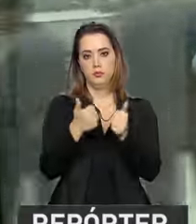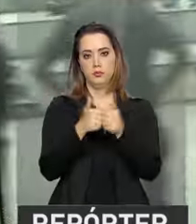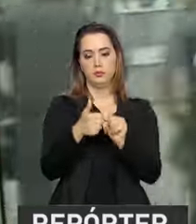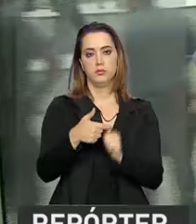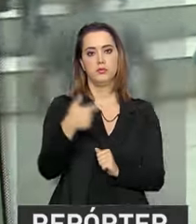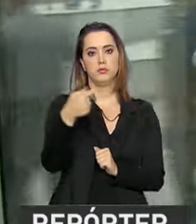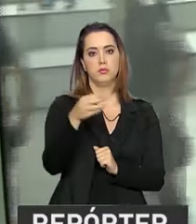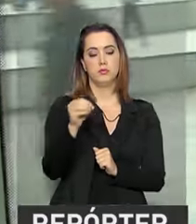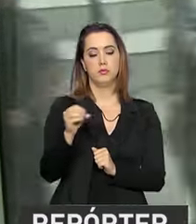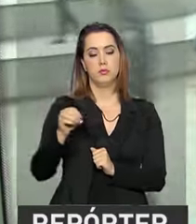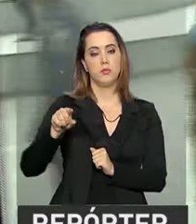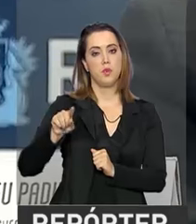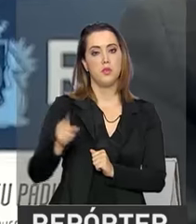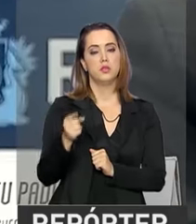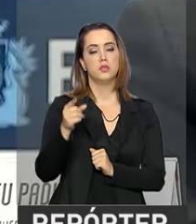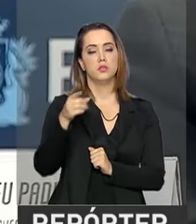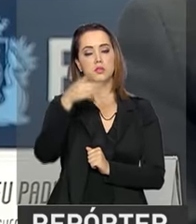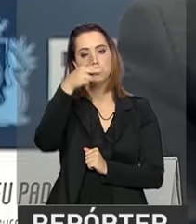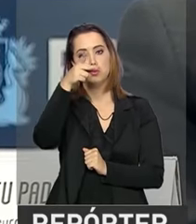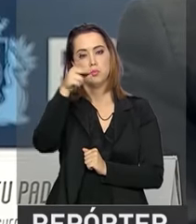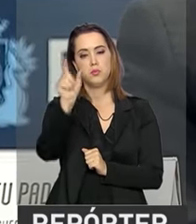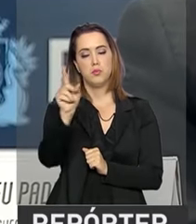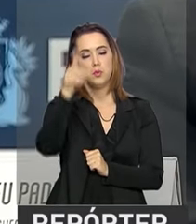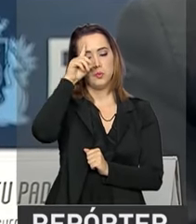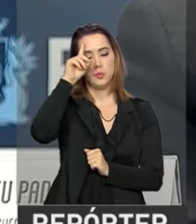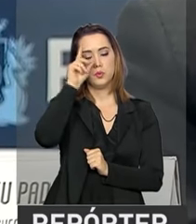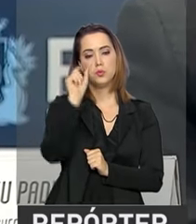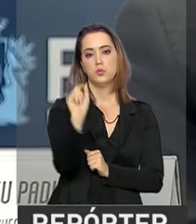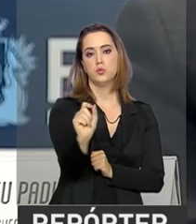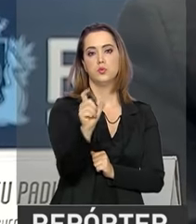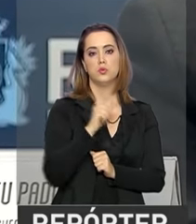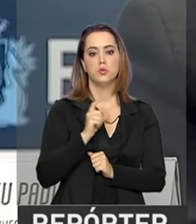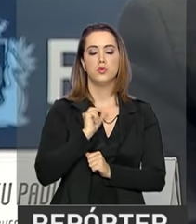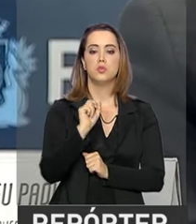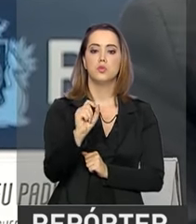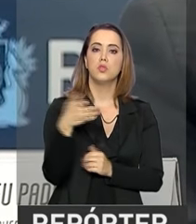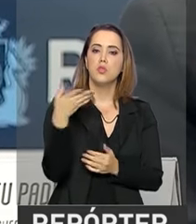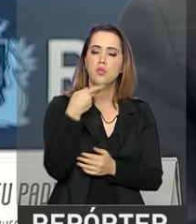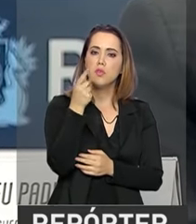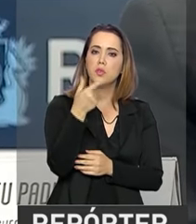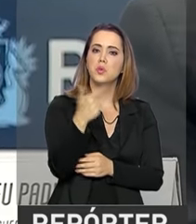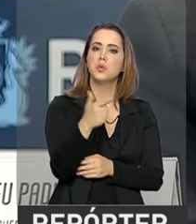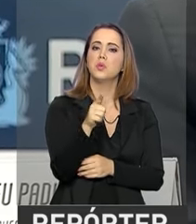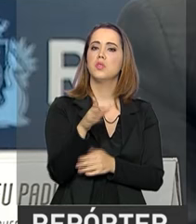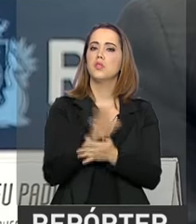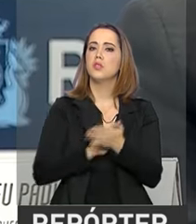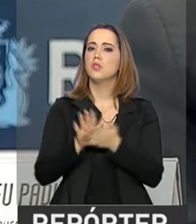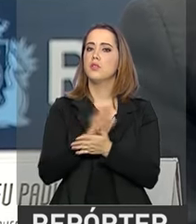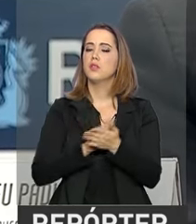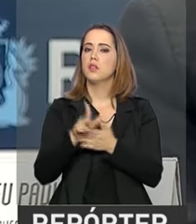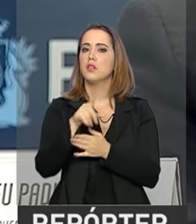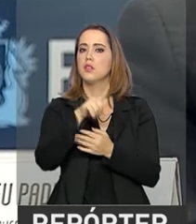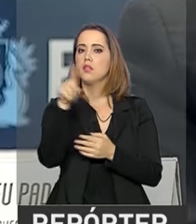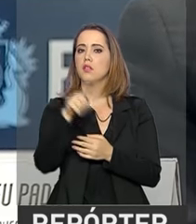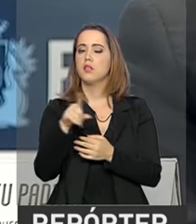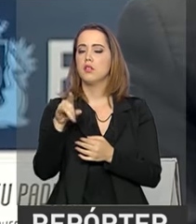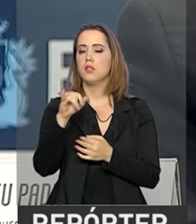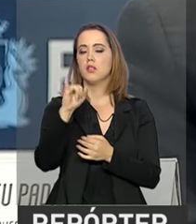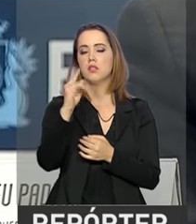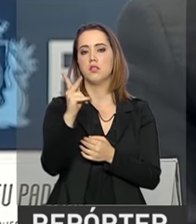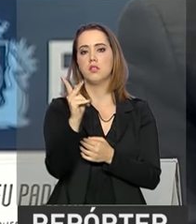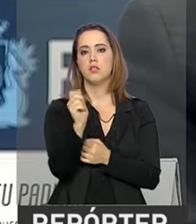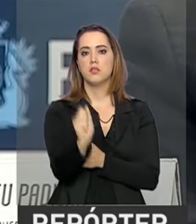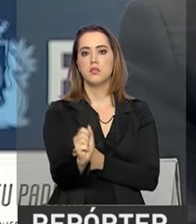700.000 por dia o ministro chefe da casa civil ressaltou que não foi registrado nenhum caso de zica entre os mais de